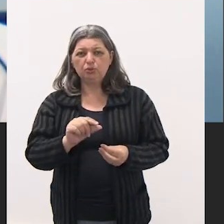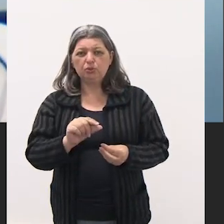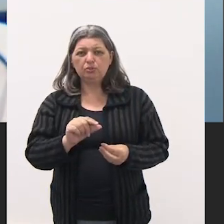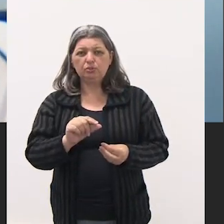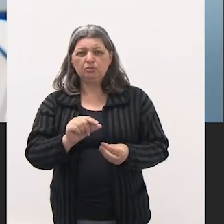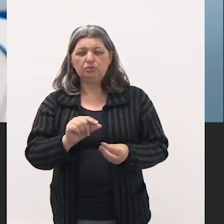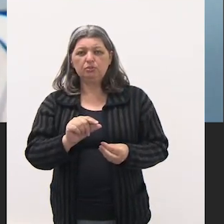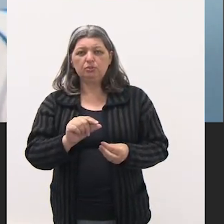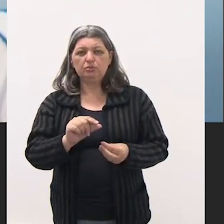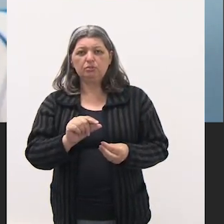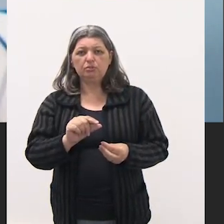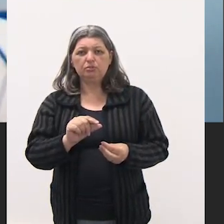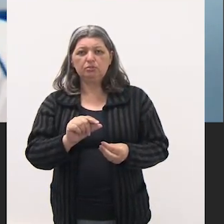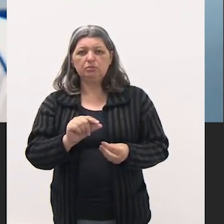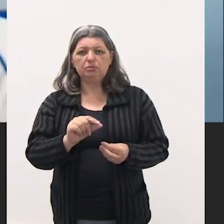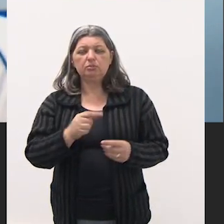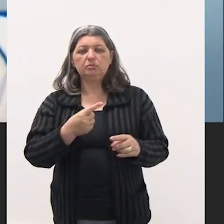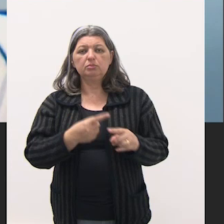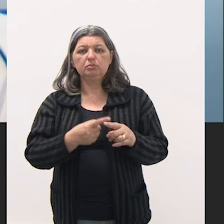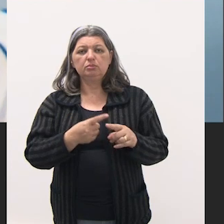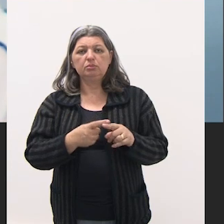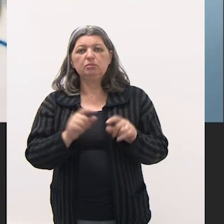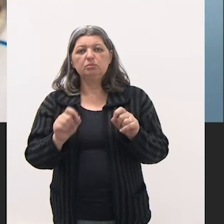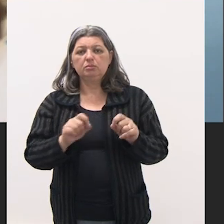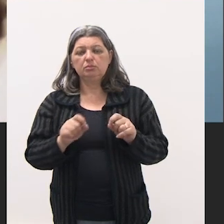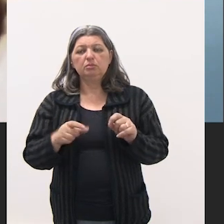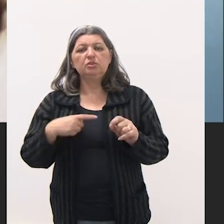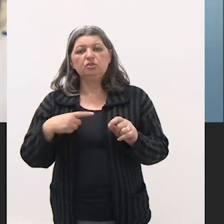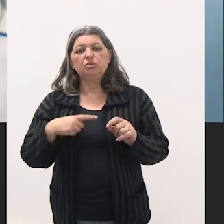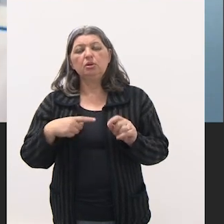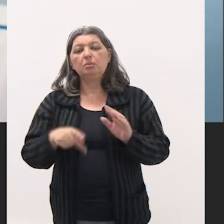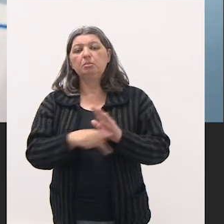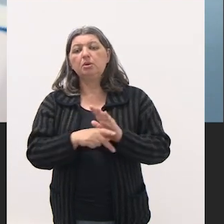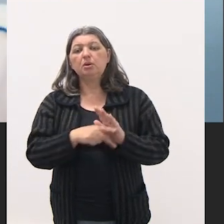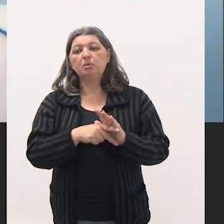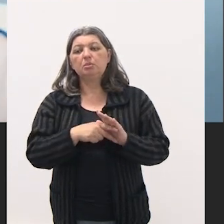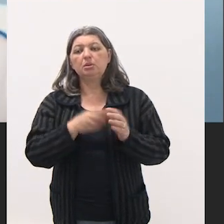a dificuldade que ela tinha de fala,